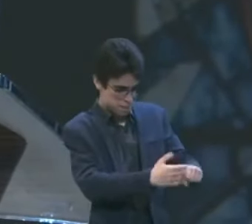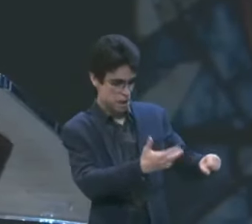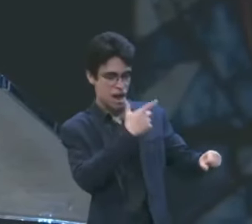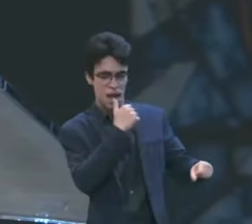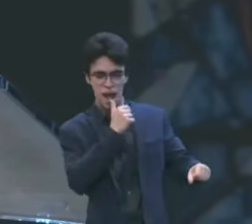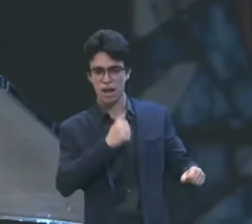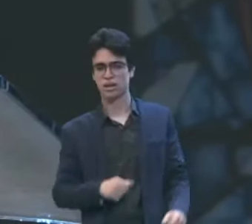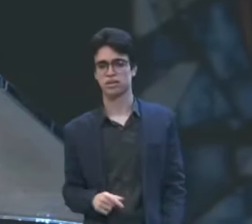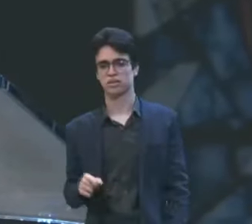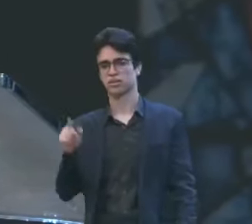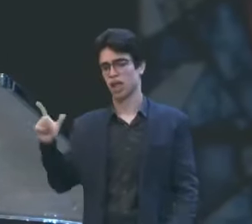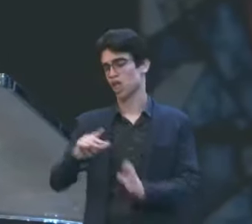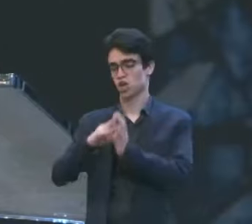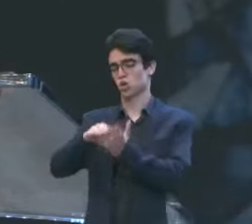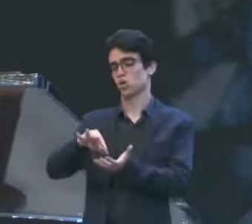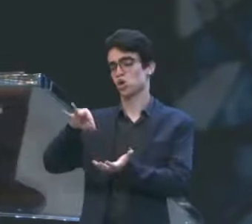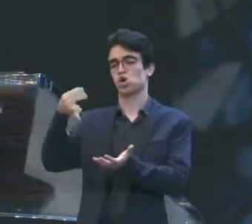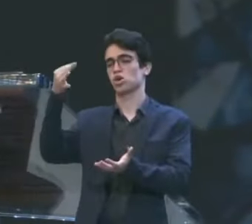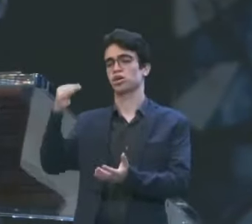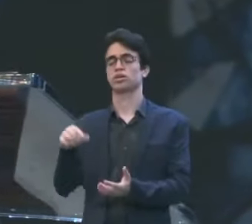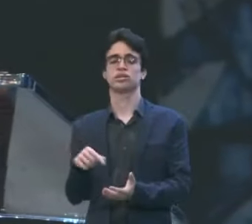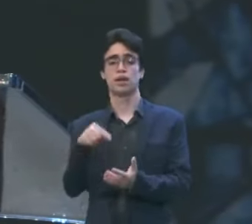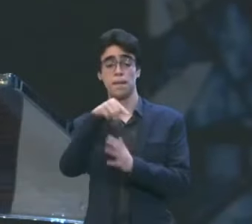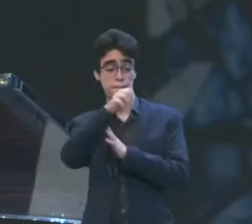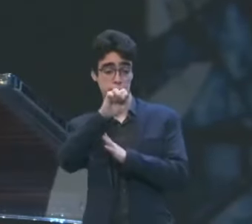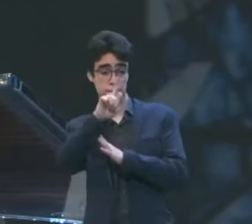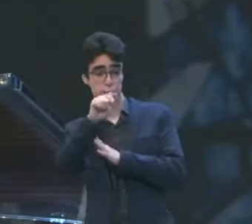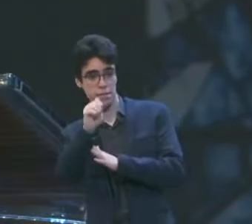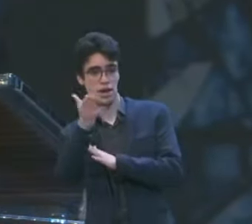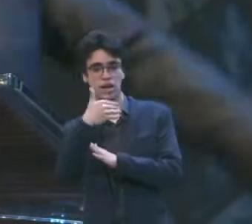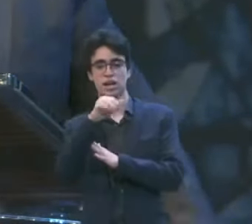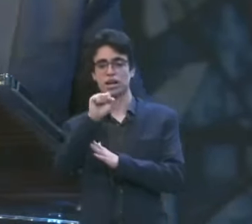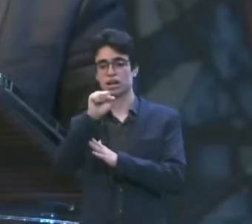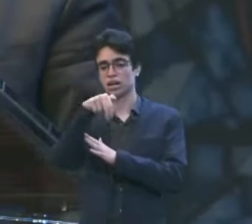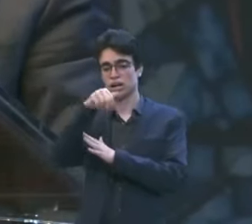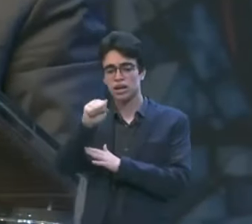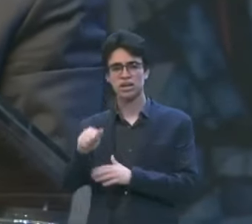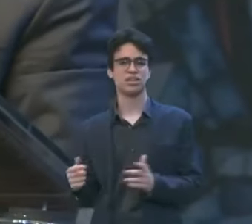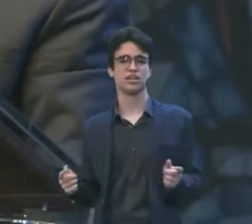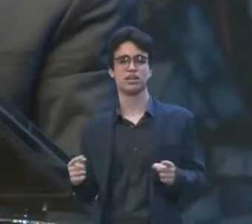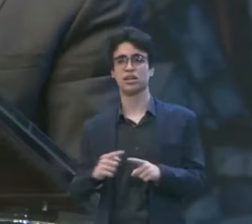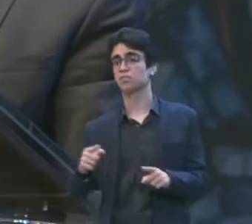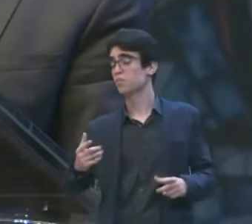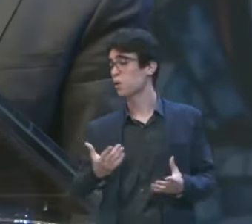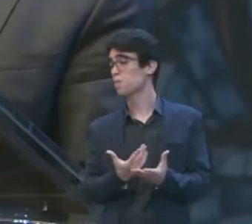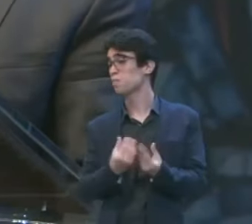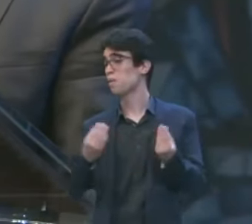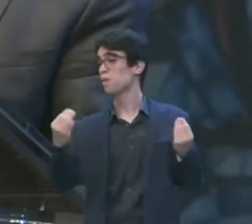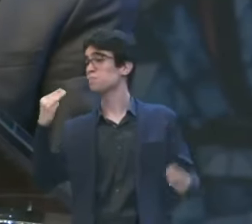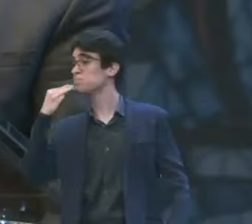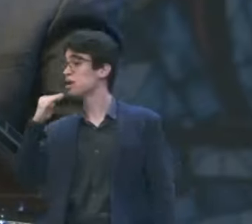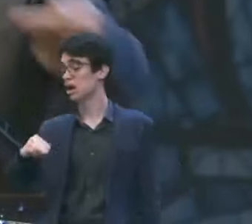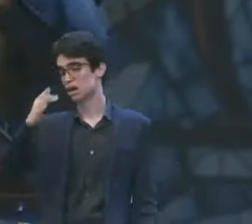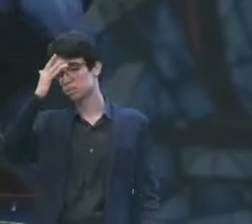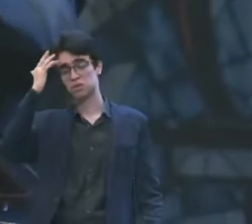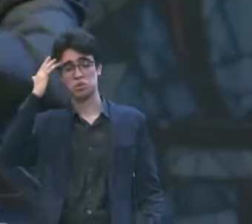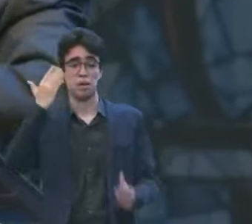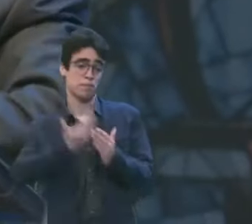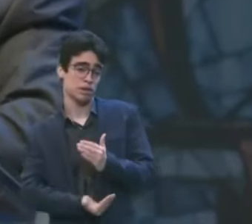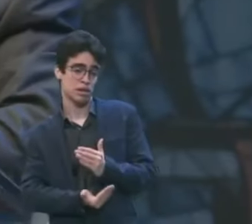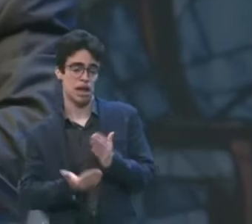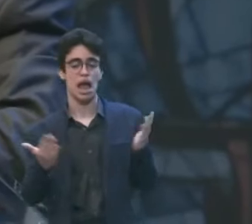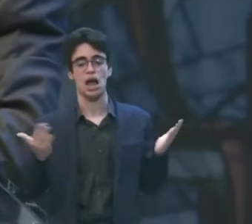Nada Mega Sena. E quando você ganha na Mega Sena, milhões tiveram que perder para você